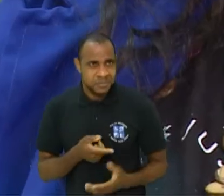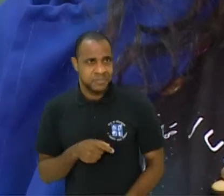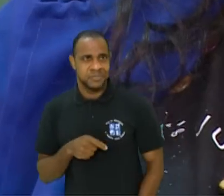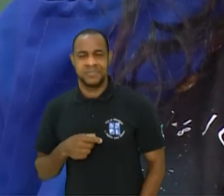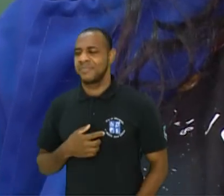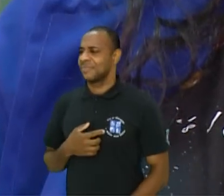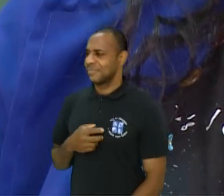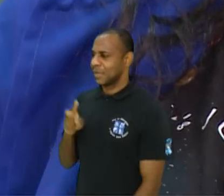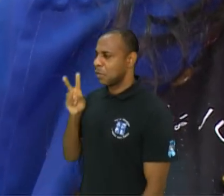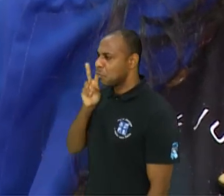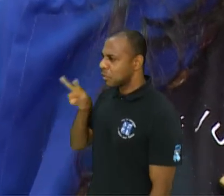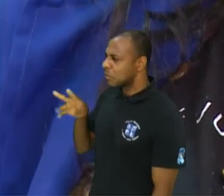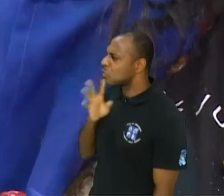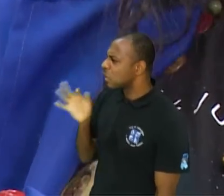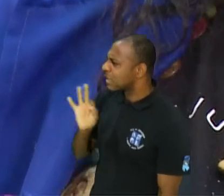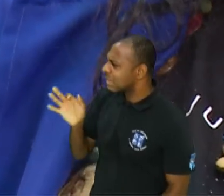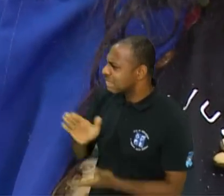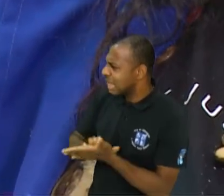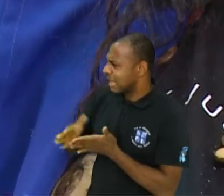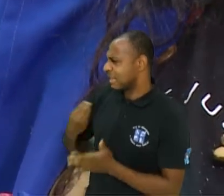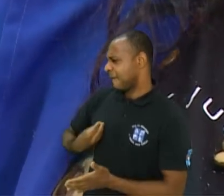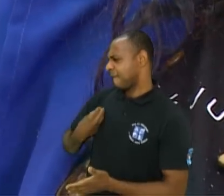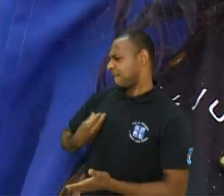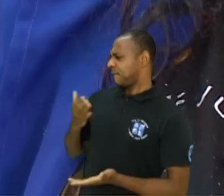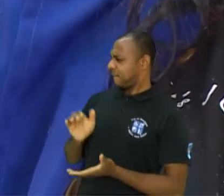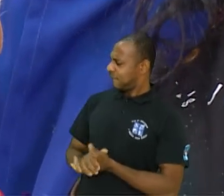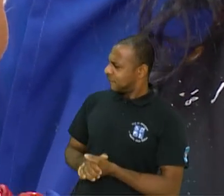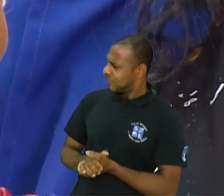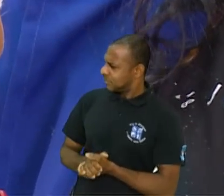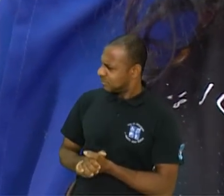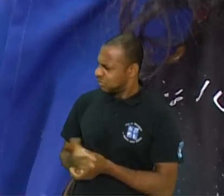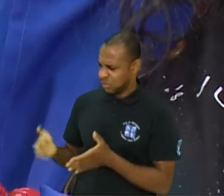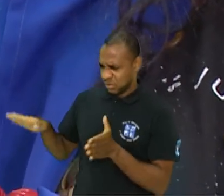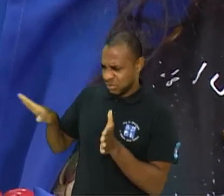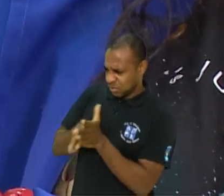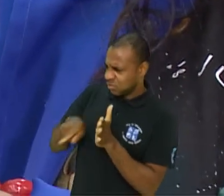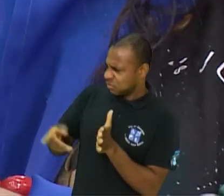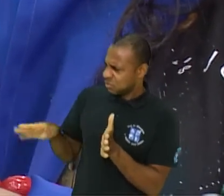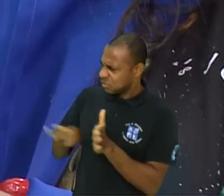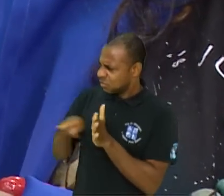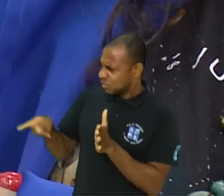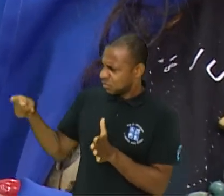conhece nada da vida, só. Desde que chegou cá,